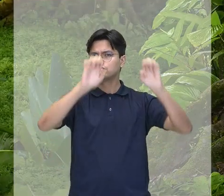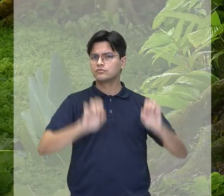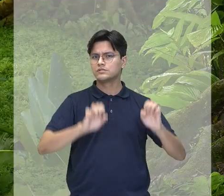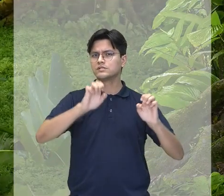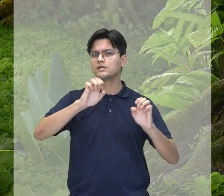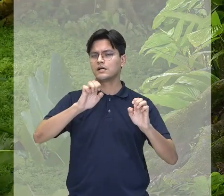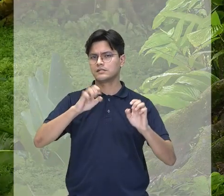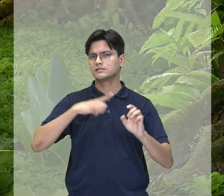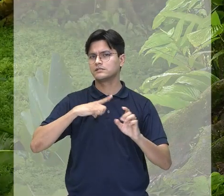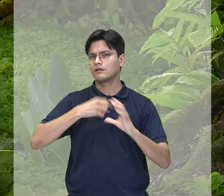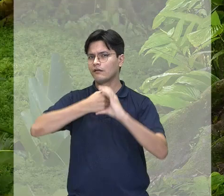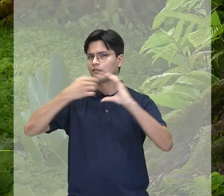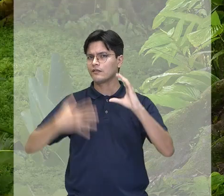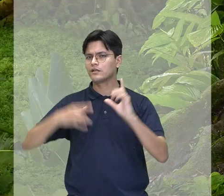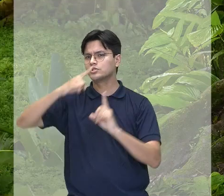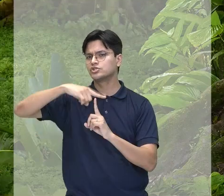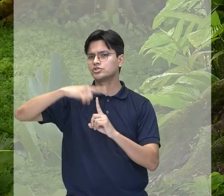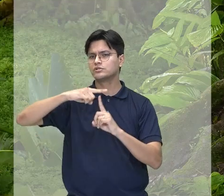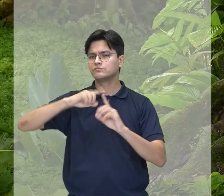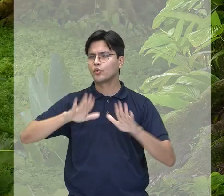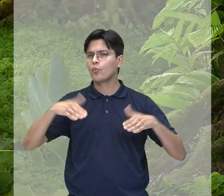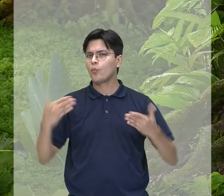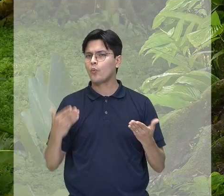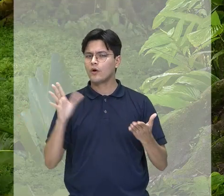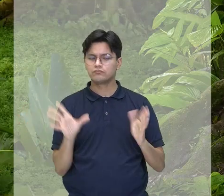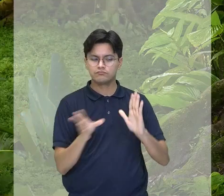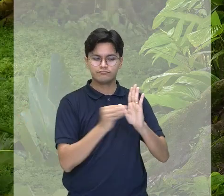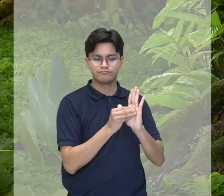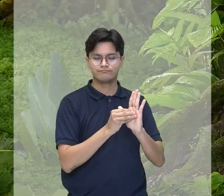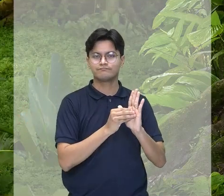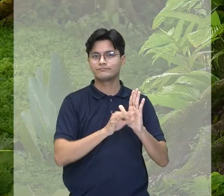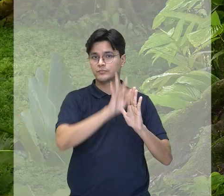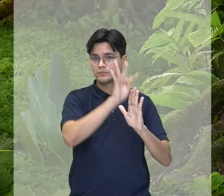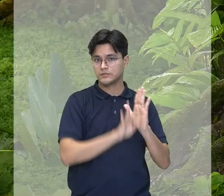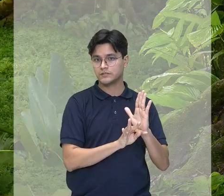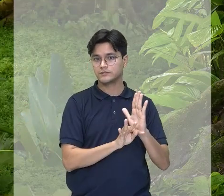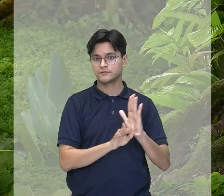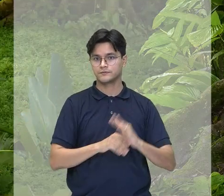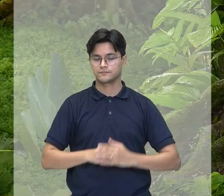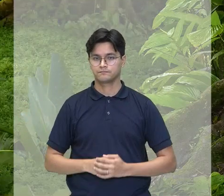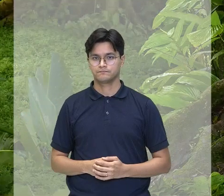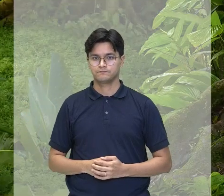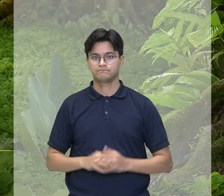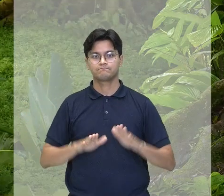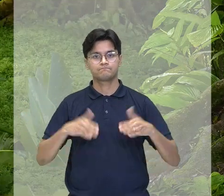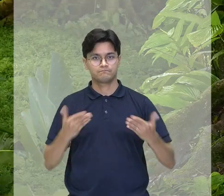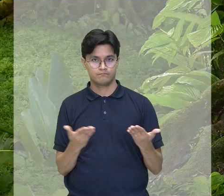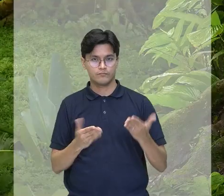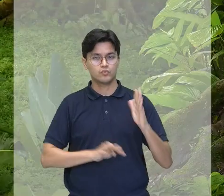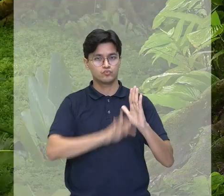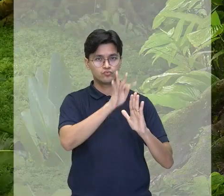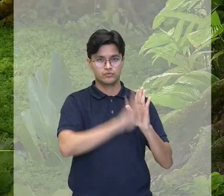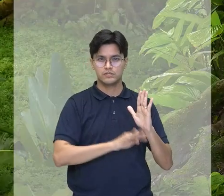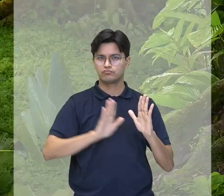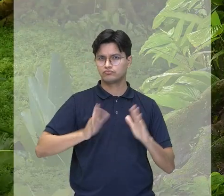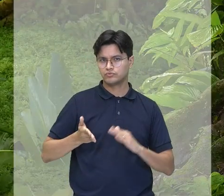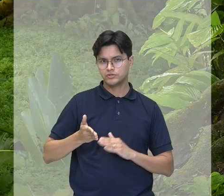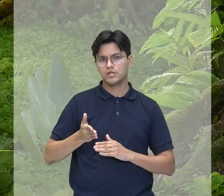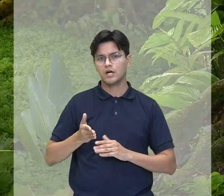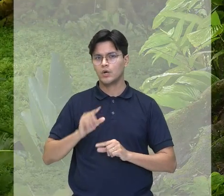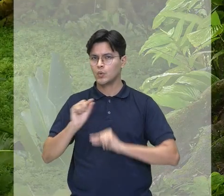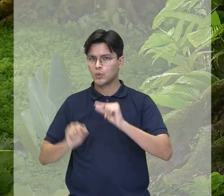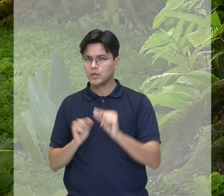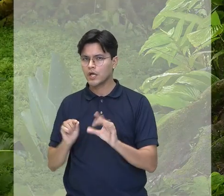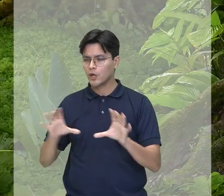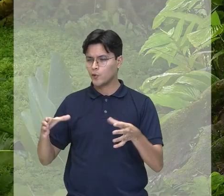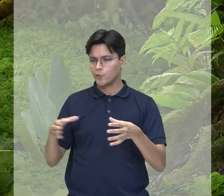nós temos dentro desse texto? Então, esse texto aí já foi encenado por várias companhias de teatro